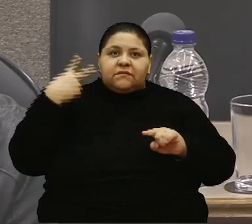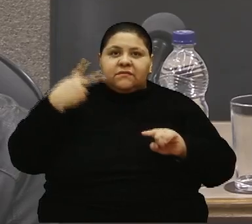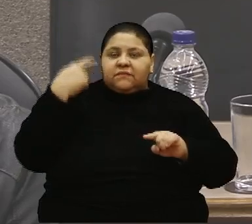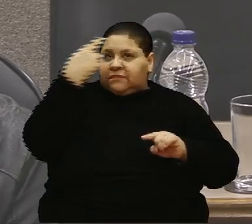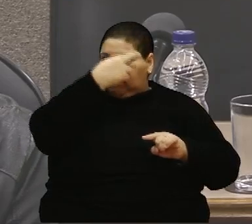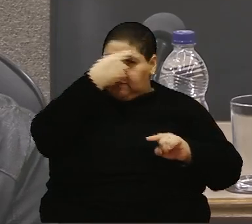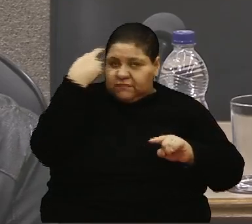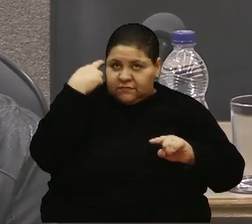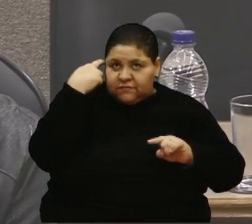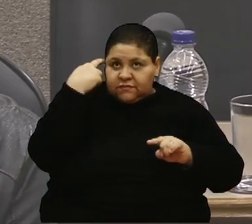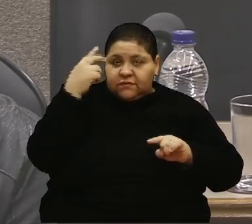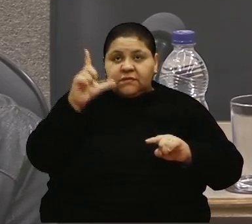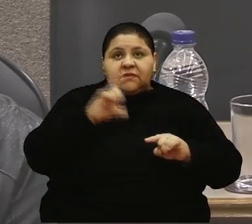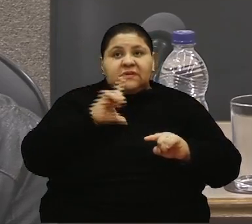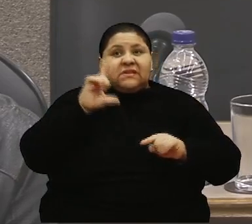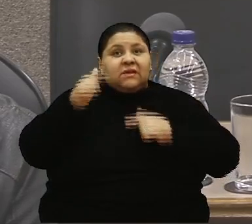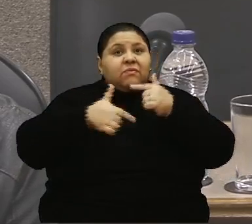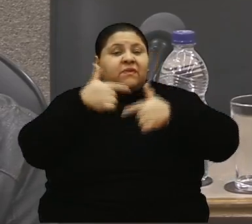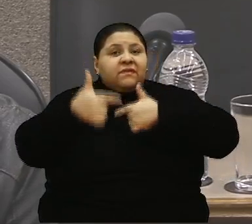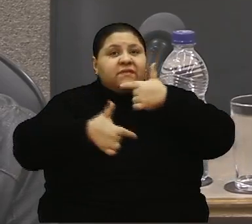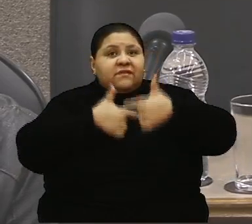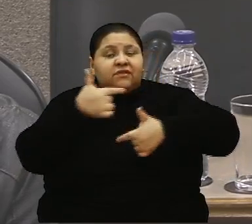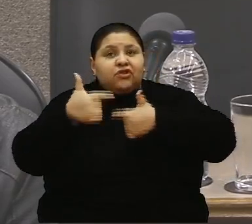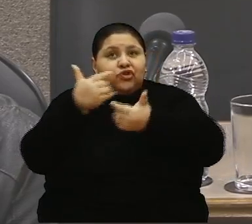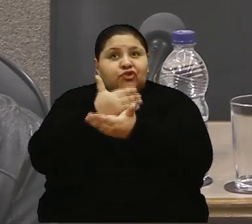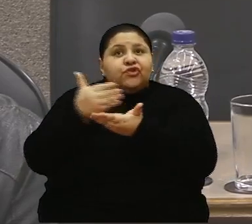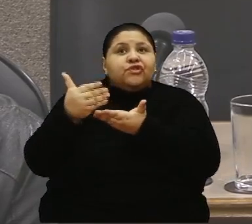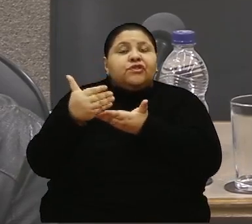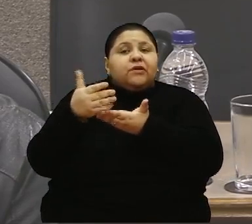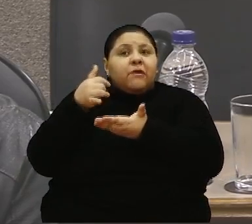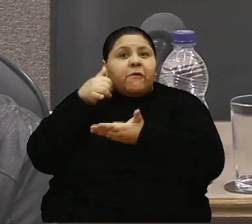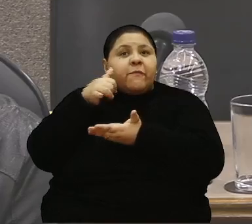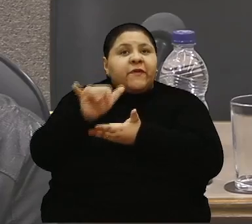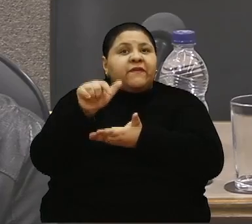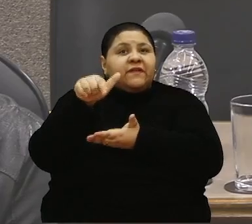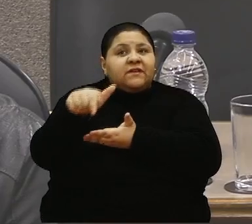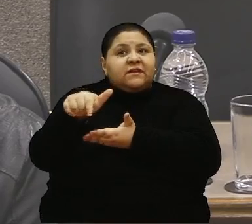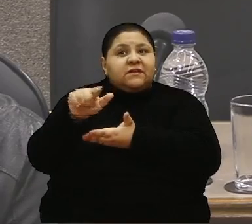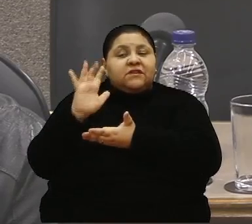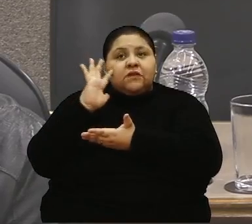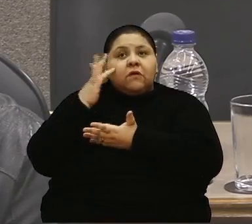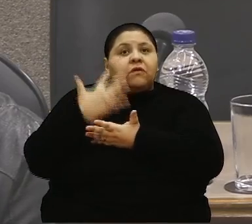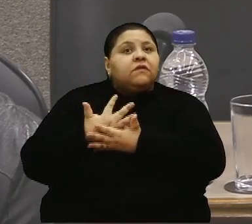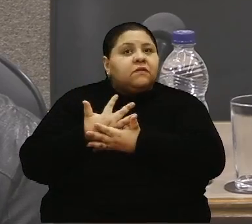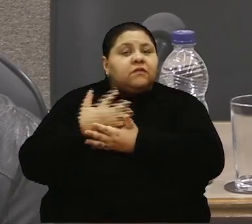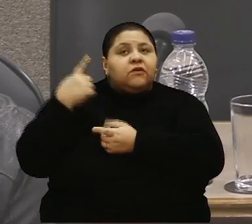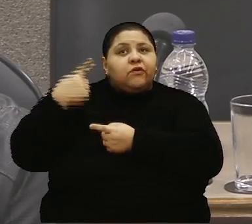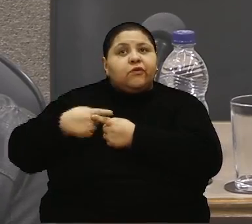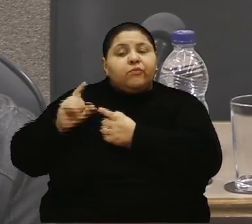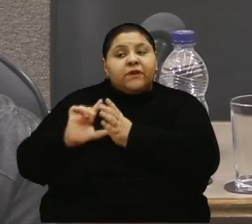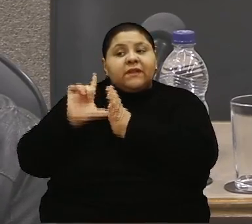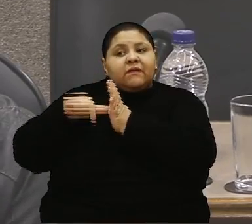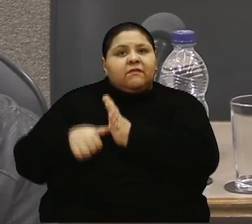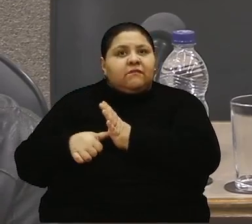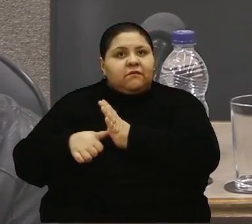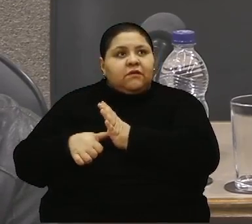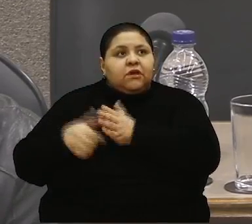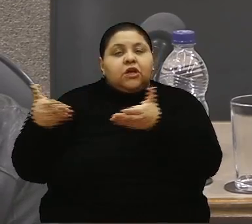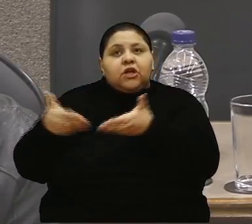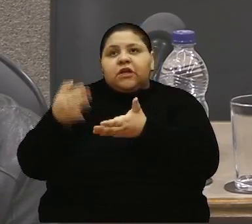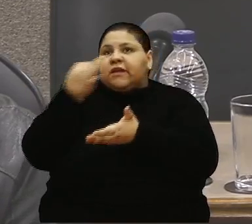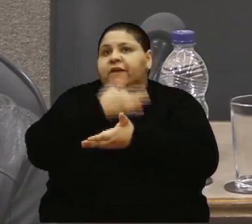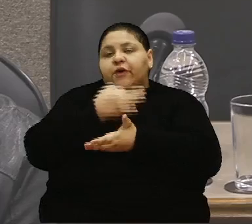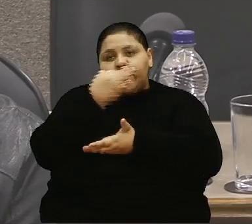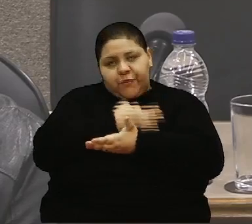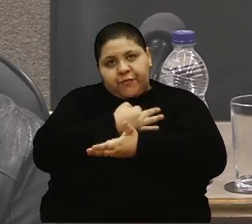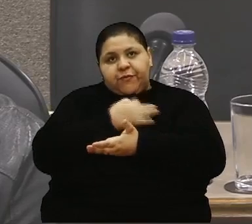Bueno, nós temos muito que trabalhar no início para evitar que esse ponto chegue. Porque depois que está ali, hoje em